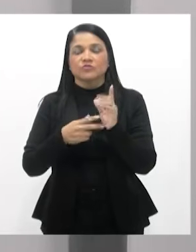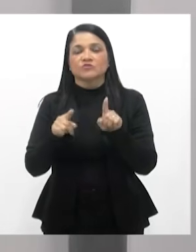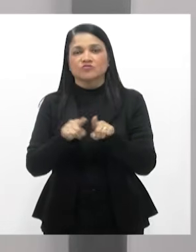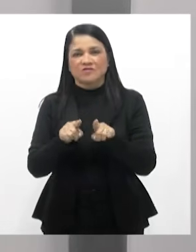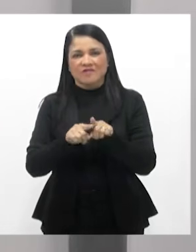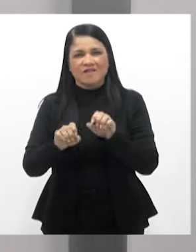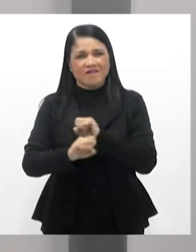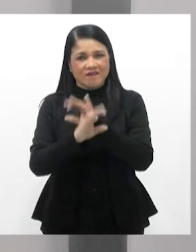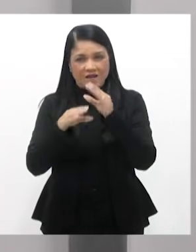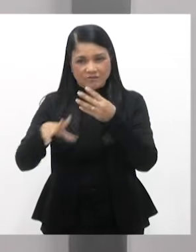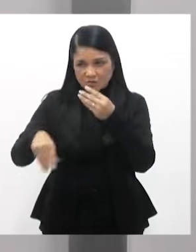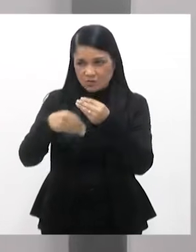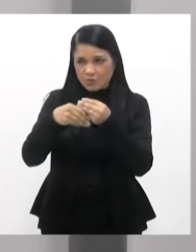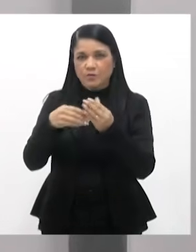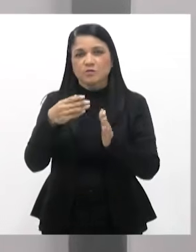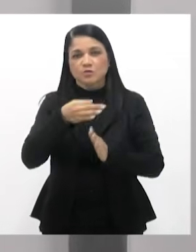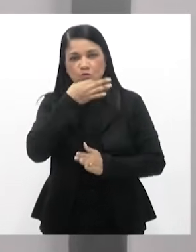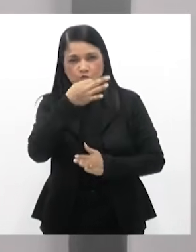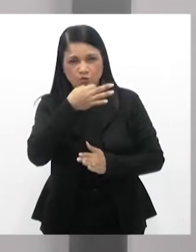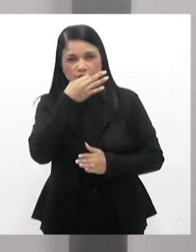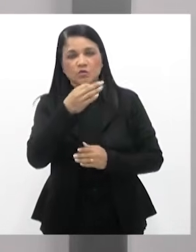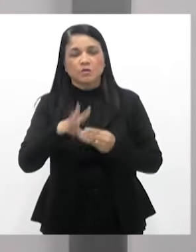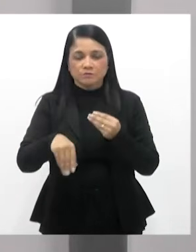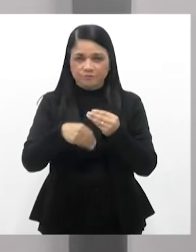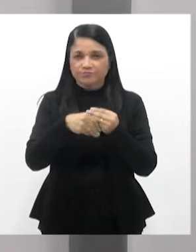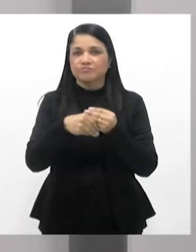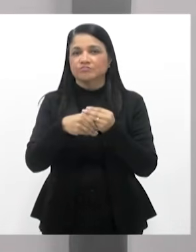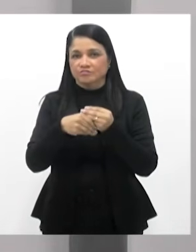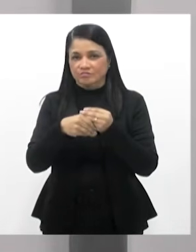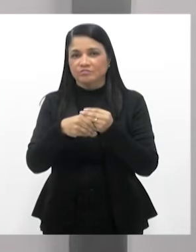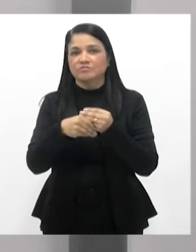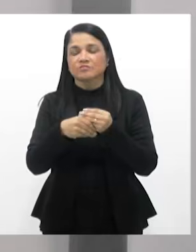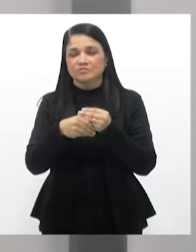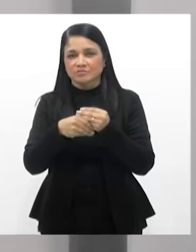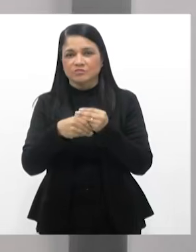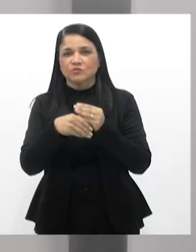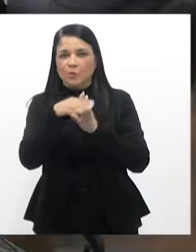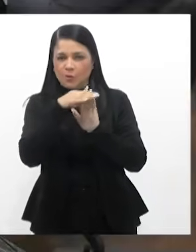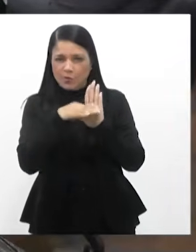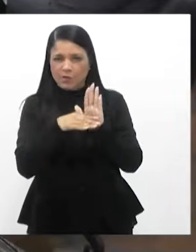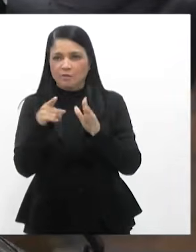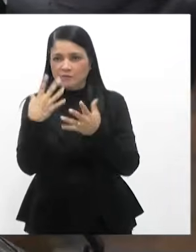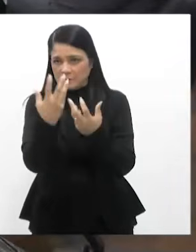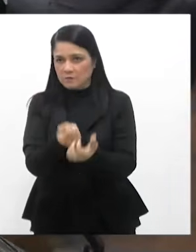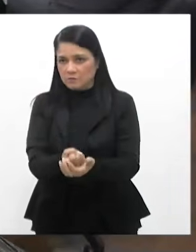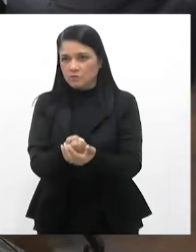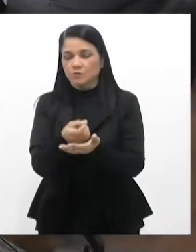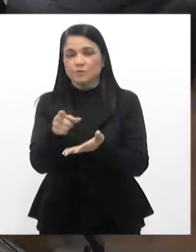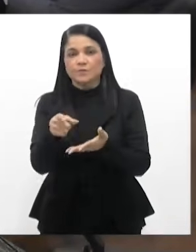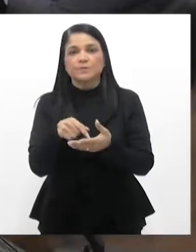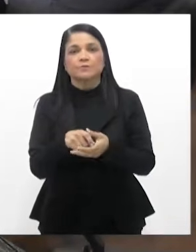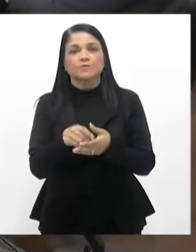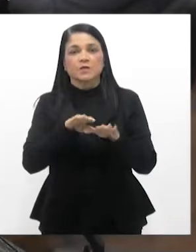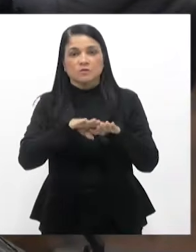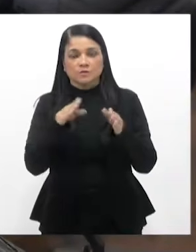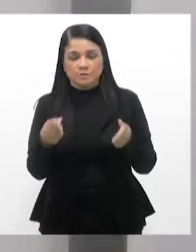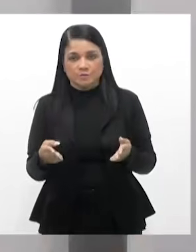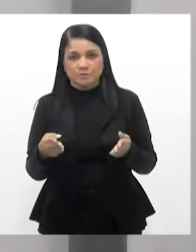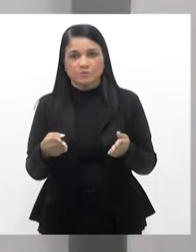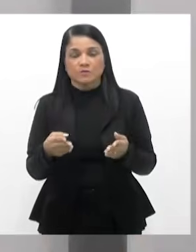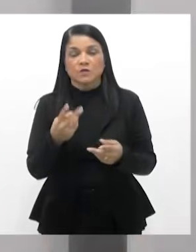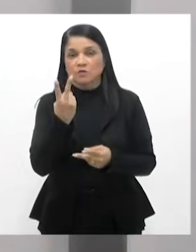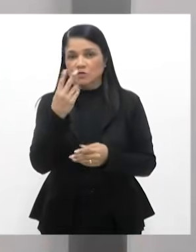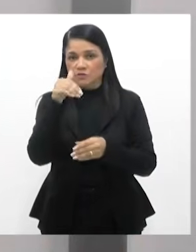são. Incorporou algumas sugestões. Sim, com todas as incorporações. Inclusive a do programa que Vossa Excelência acatou. Está sobre a mesa